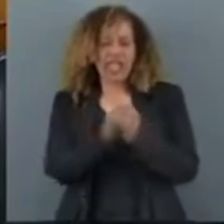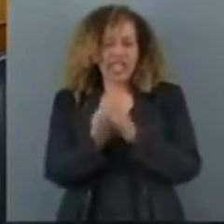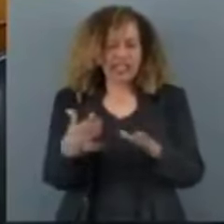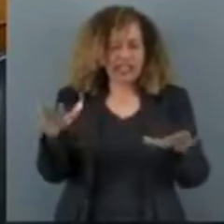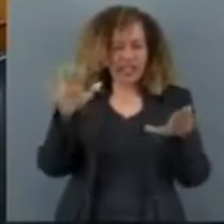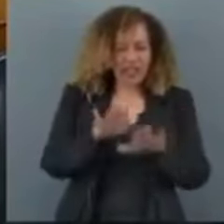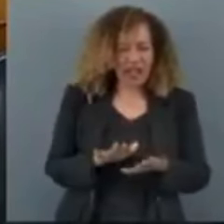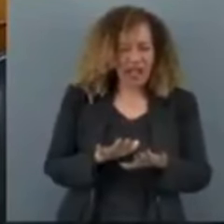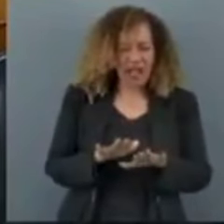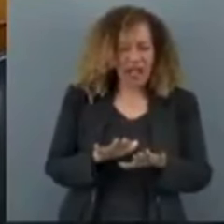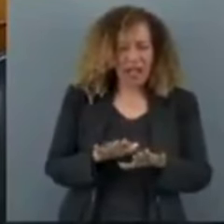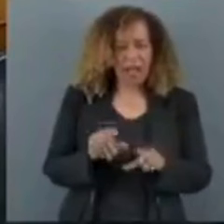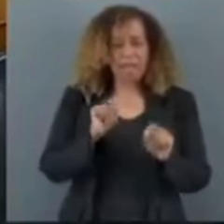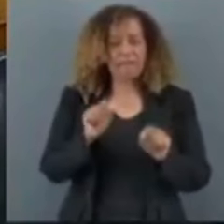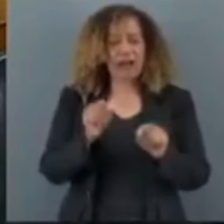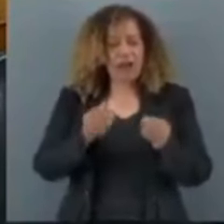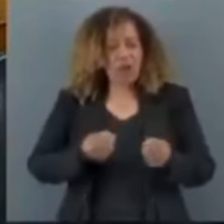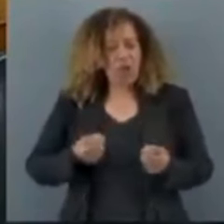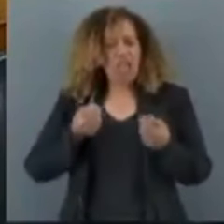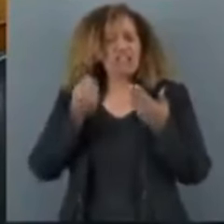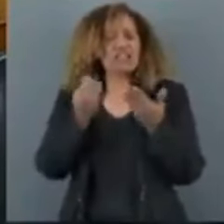para não entregar.